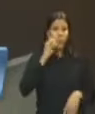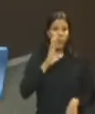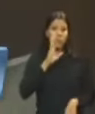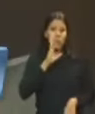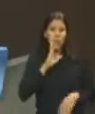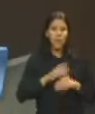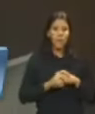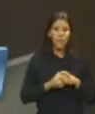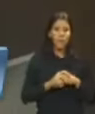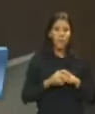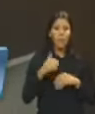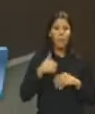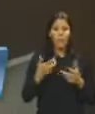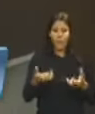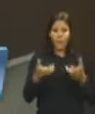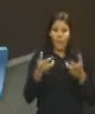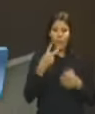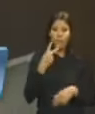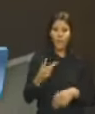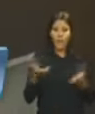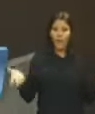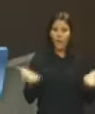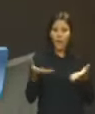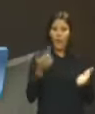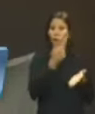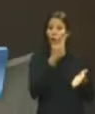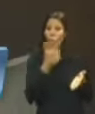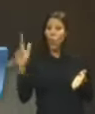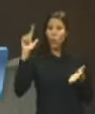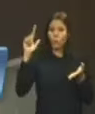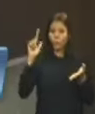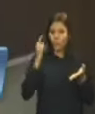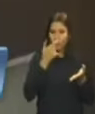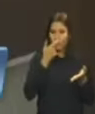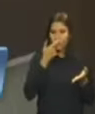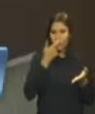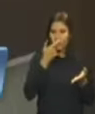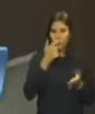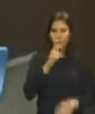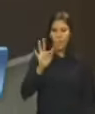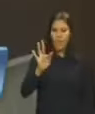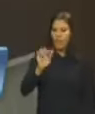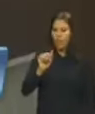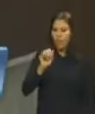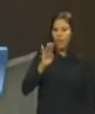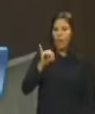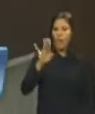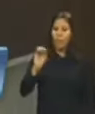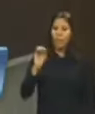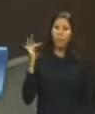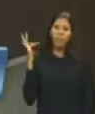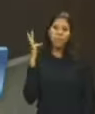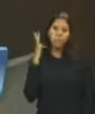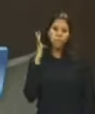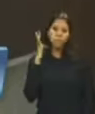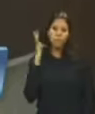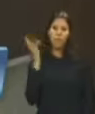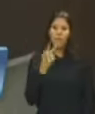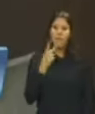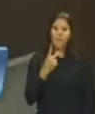eu queria aqui tocar numa outra missão, inclusive o deputado Fábio esteve aqui comigo ontem falando sobre isso.